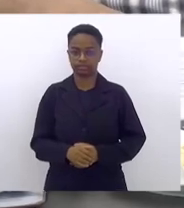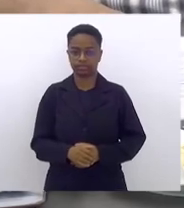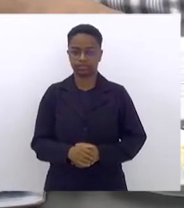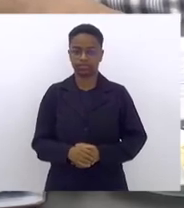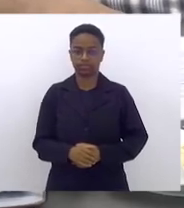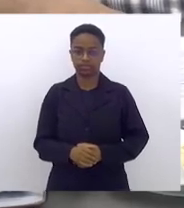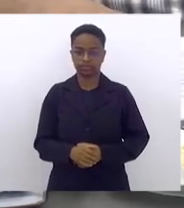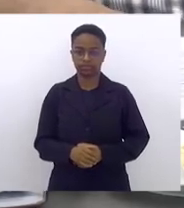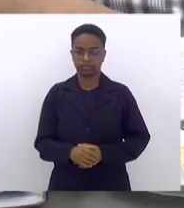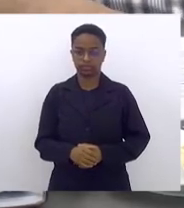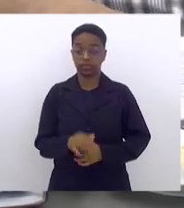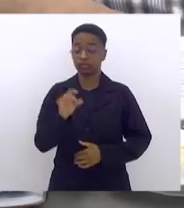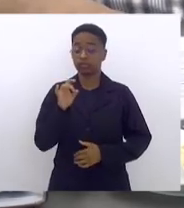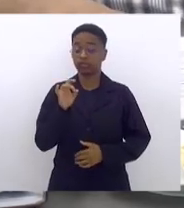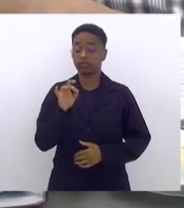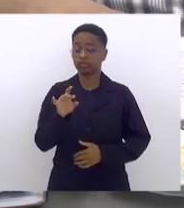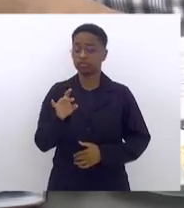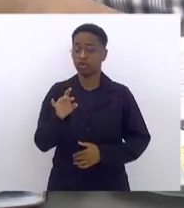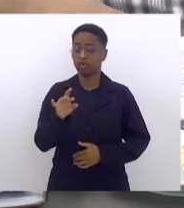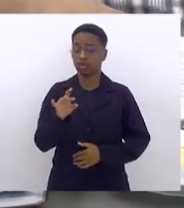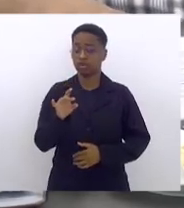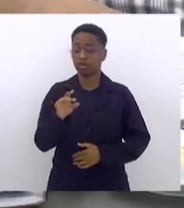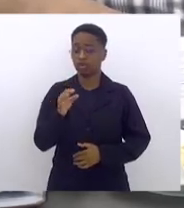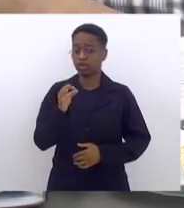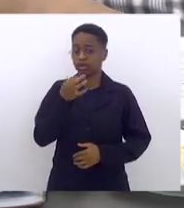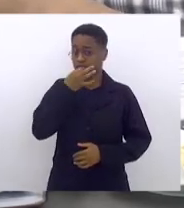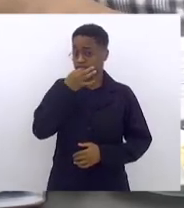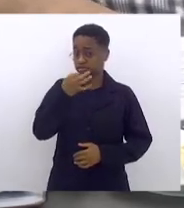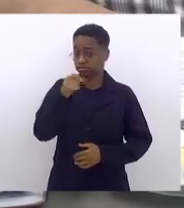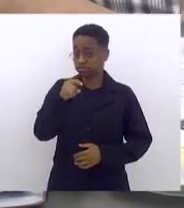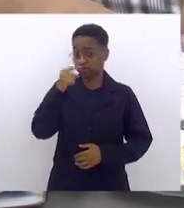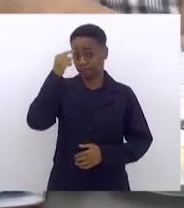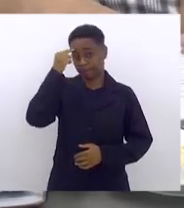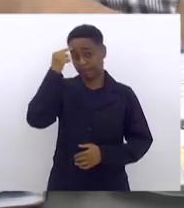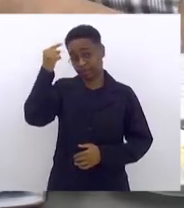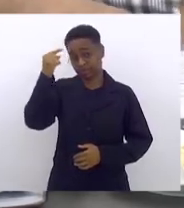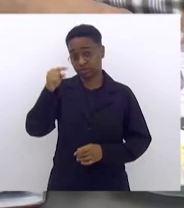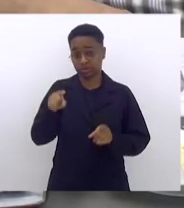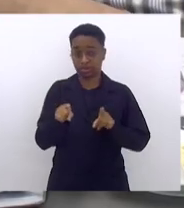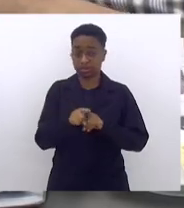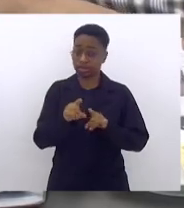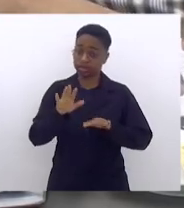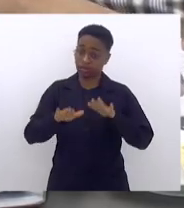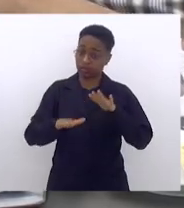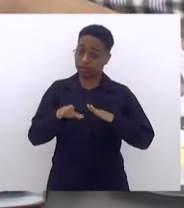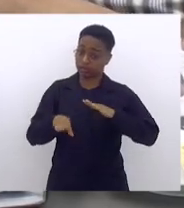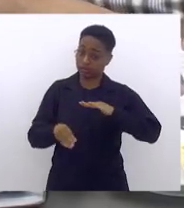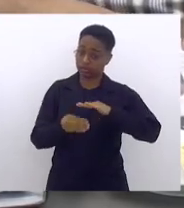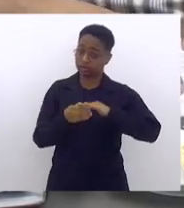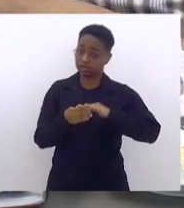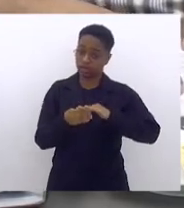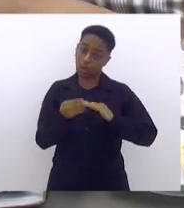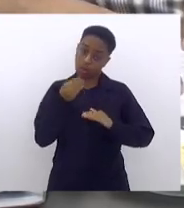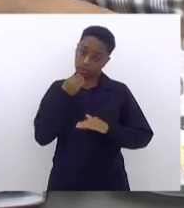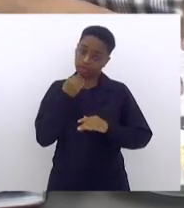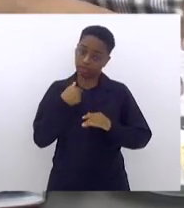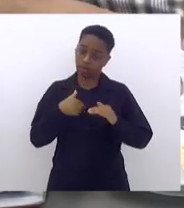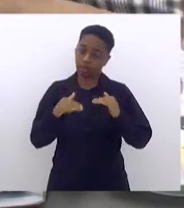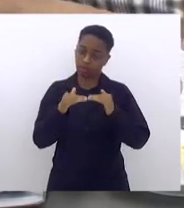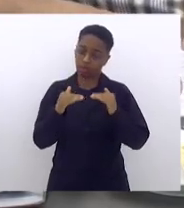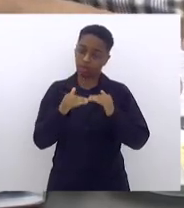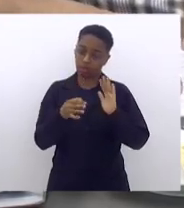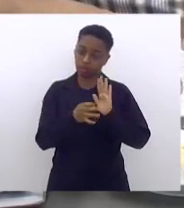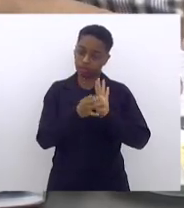uma observação só para Vossa Excelência pensar e, eventualmente, fazer alguma emenda que eu vou, obviamente, concordar com o